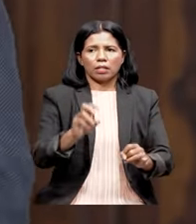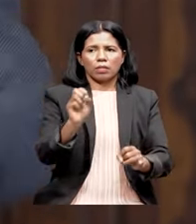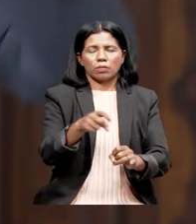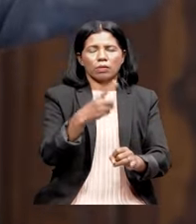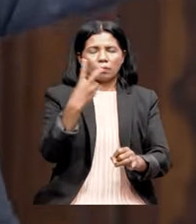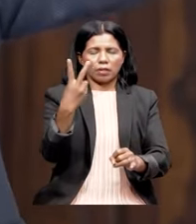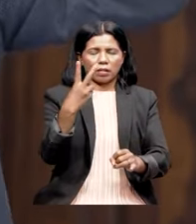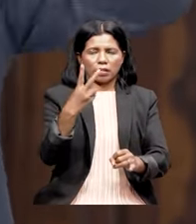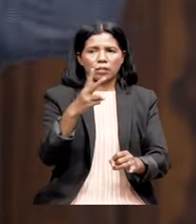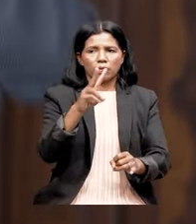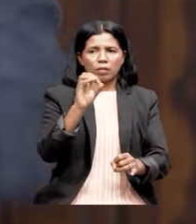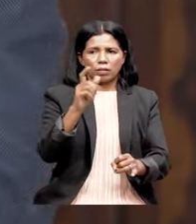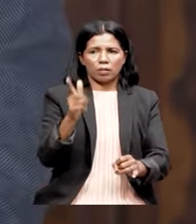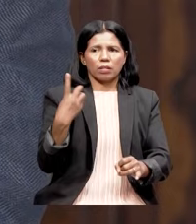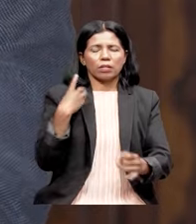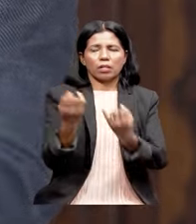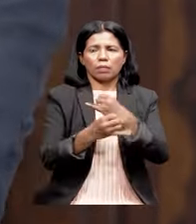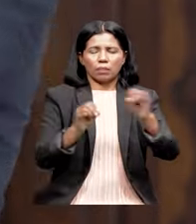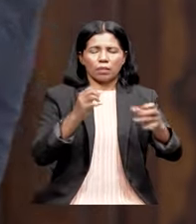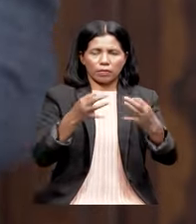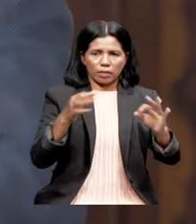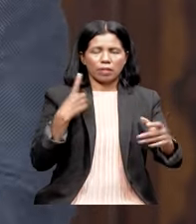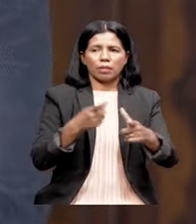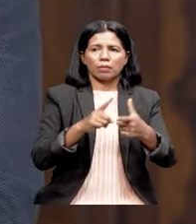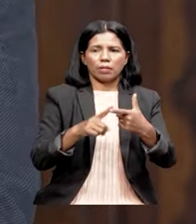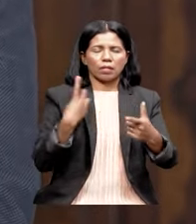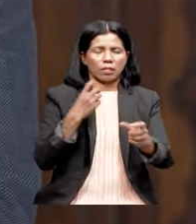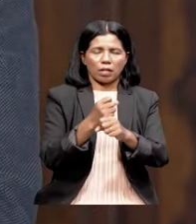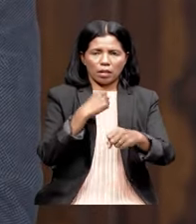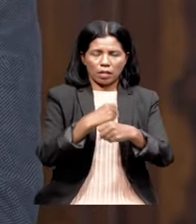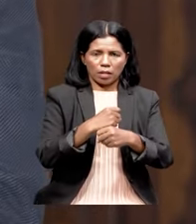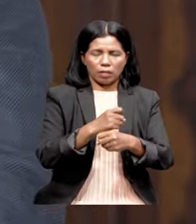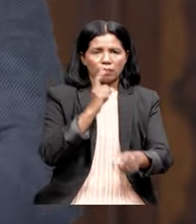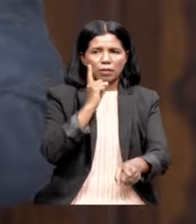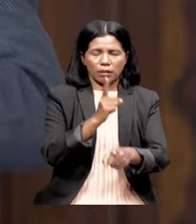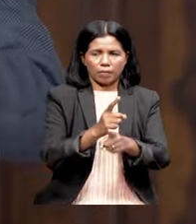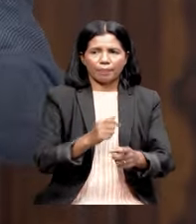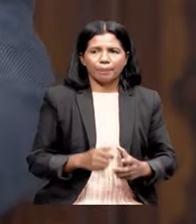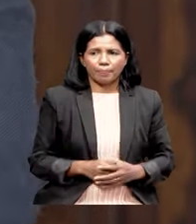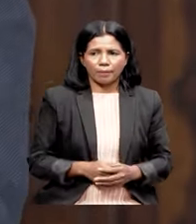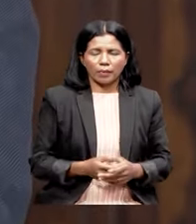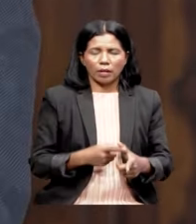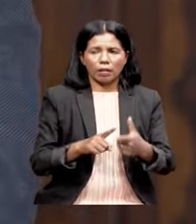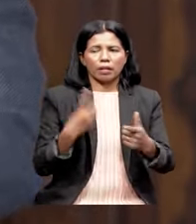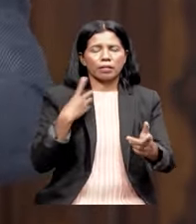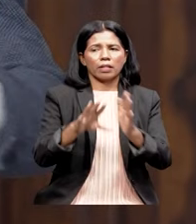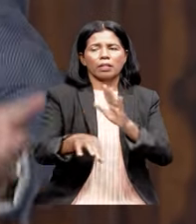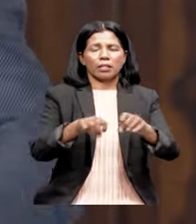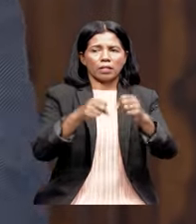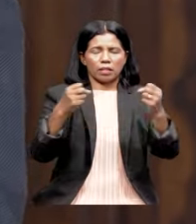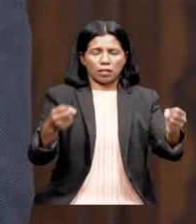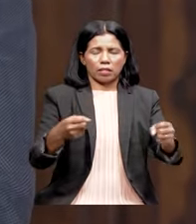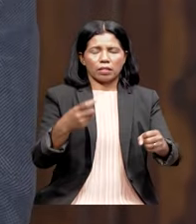2022 ne. I estente cinco ne ita ukunante kera mana per depois ita bele halu bat neve ideal. Depois ita heta ni strago husi